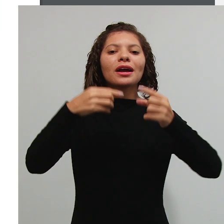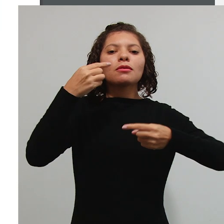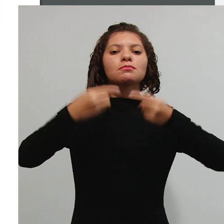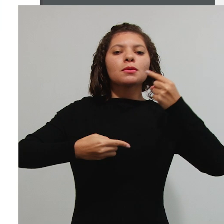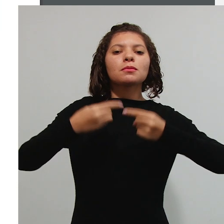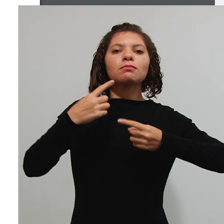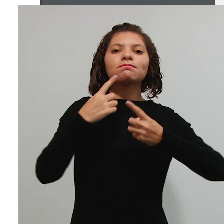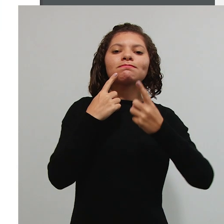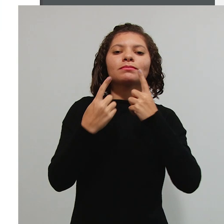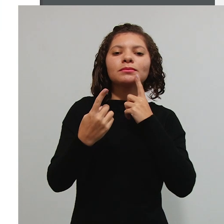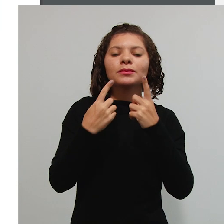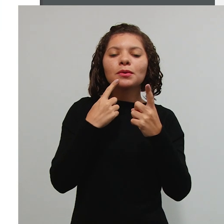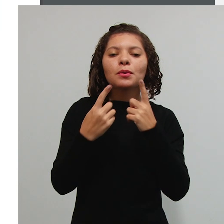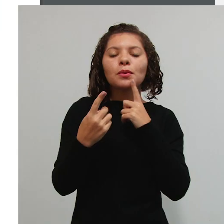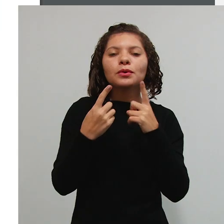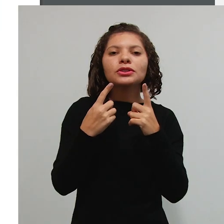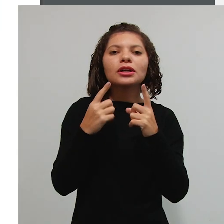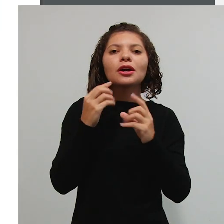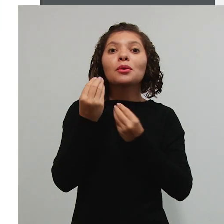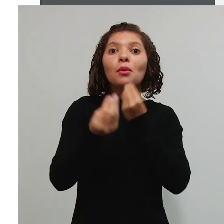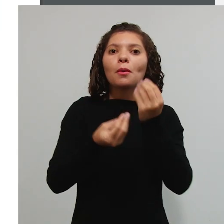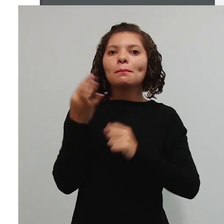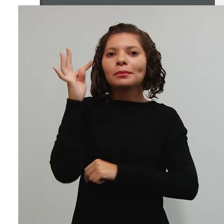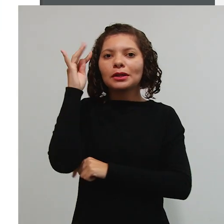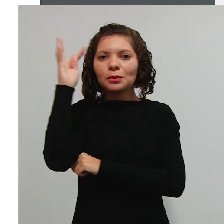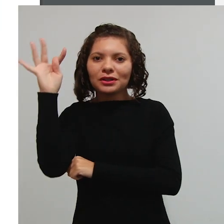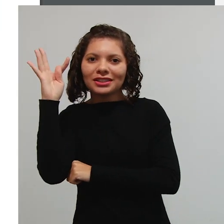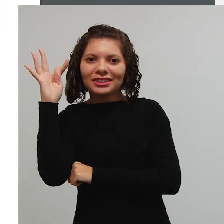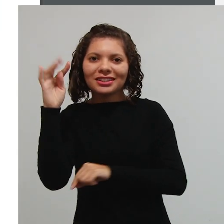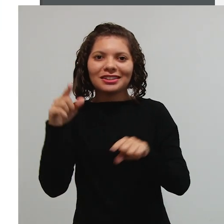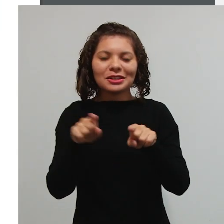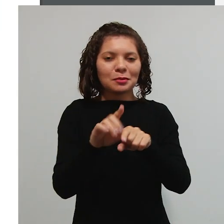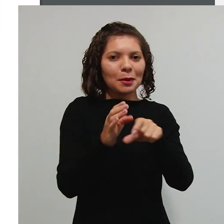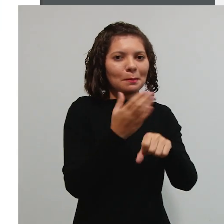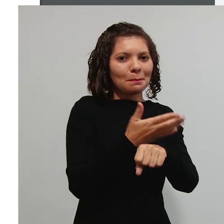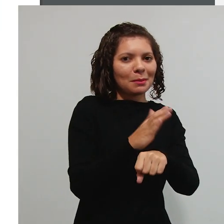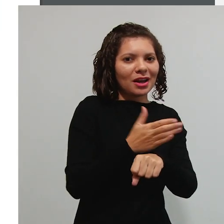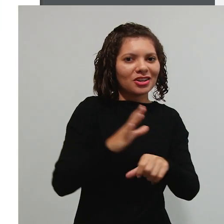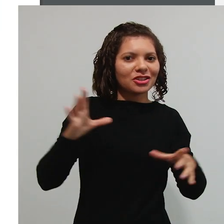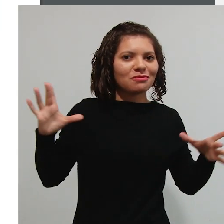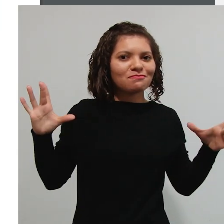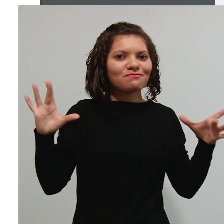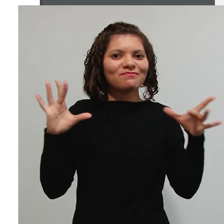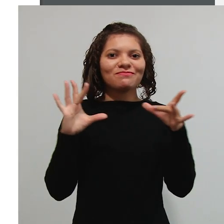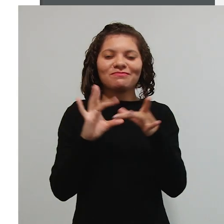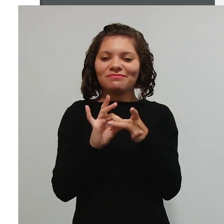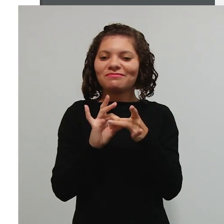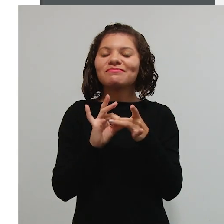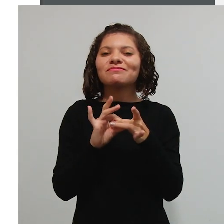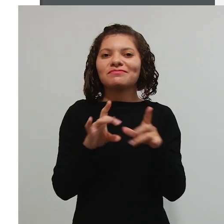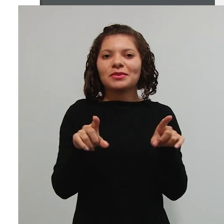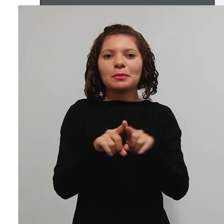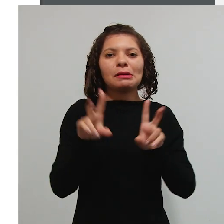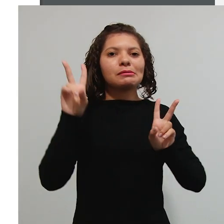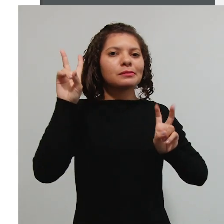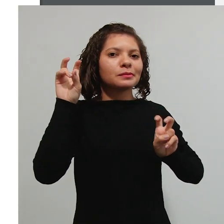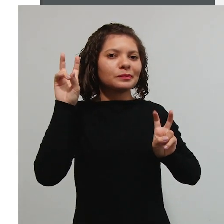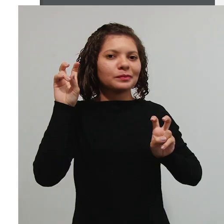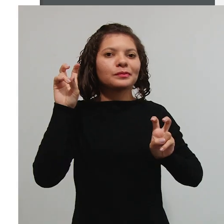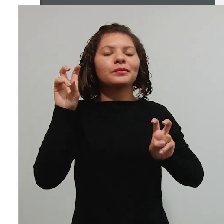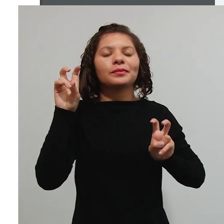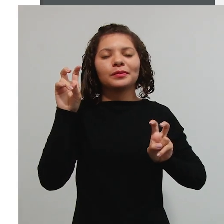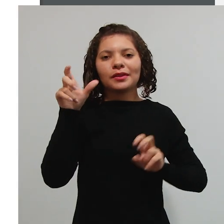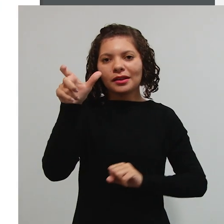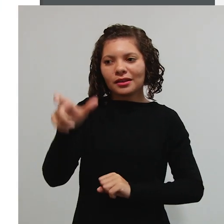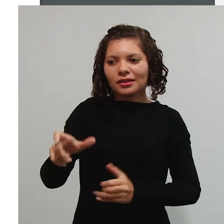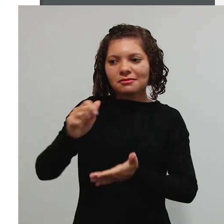discussão dialógica entre teoria e prática, contemplando citações dos autores